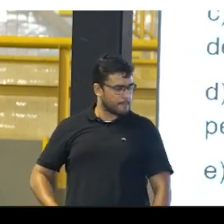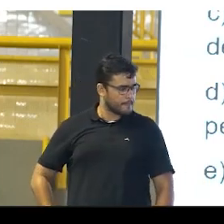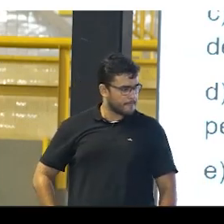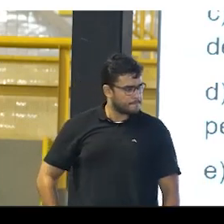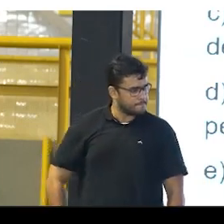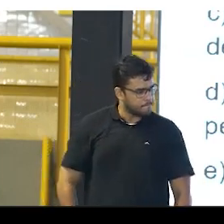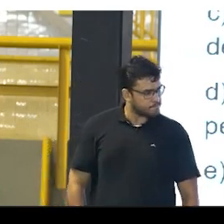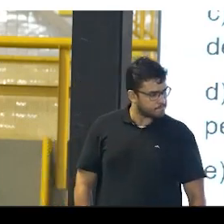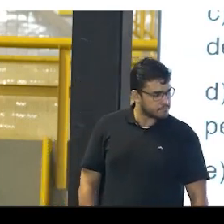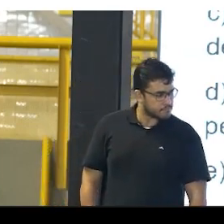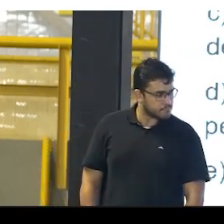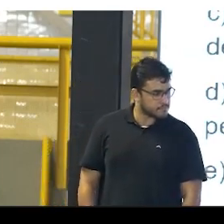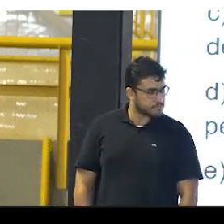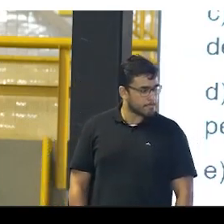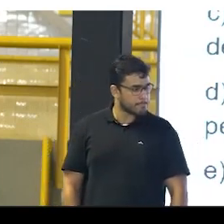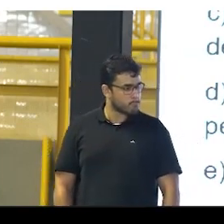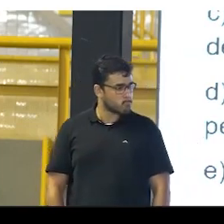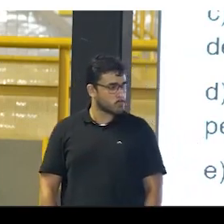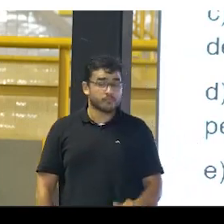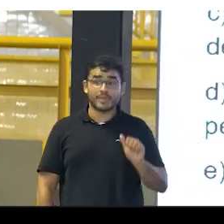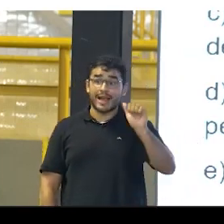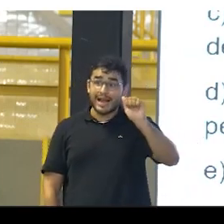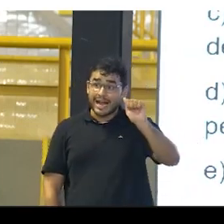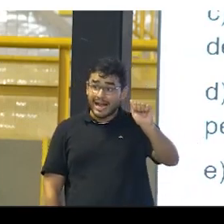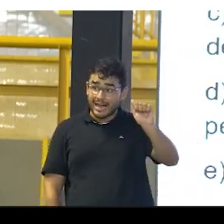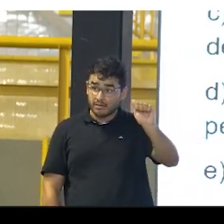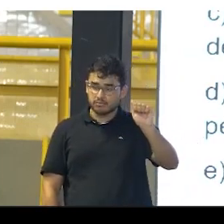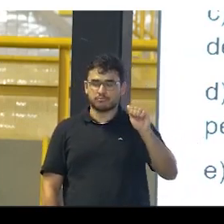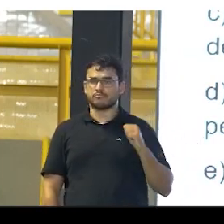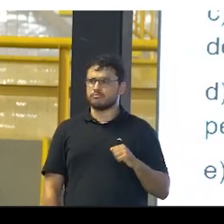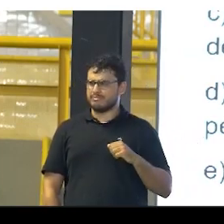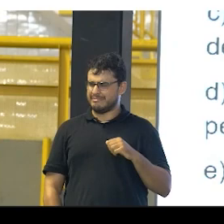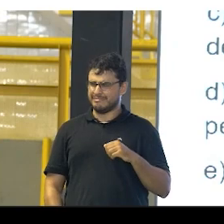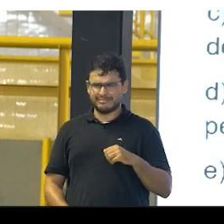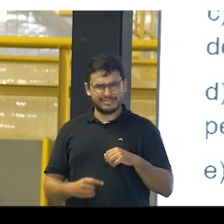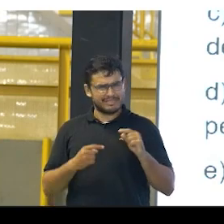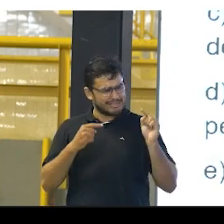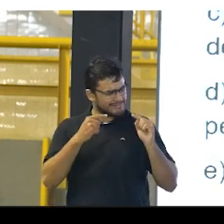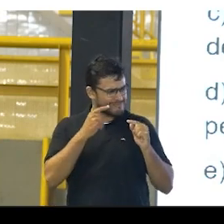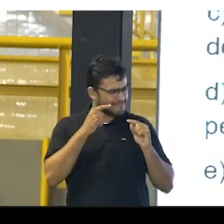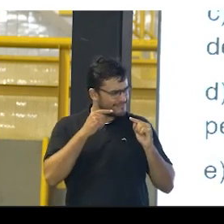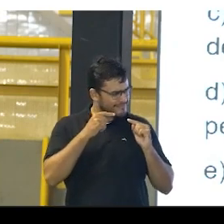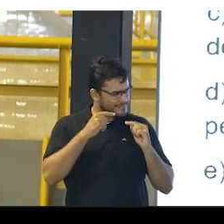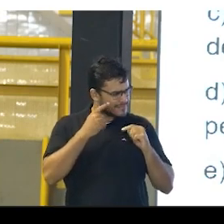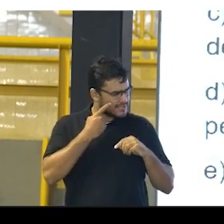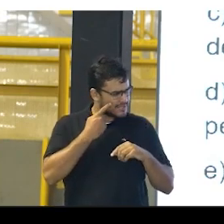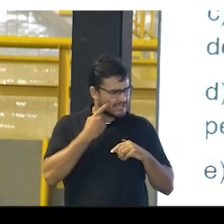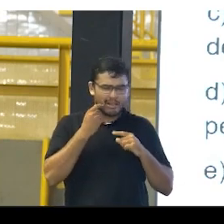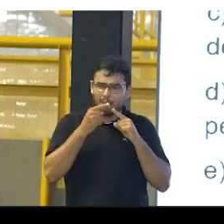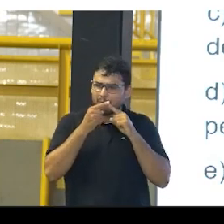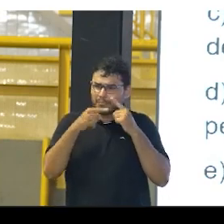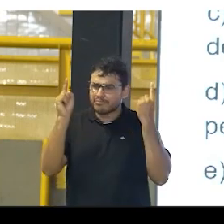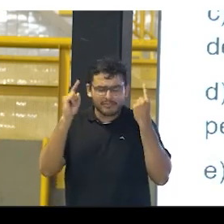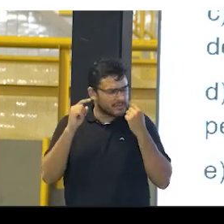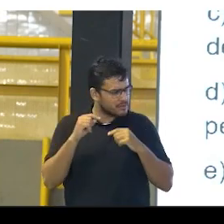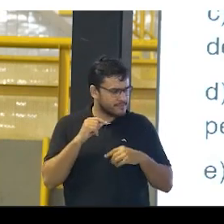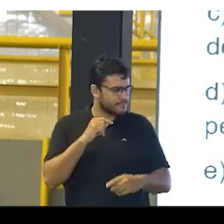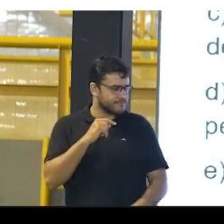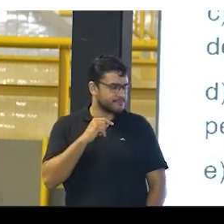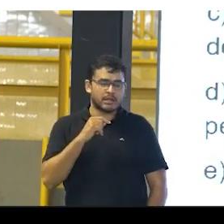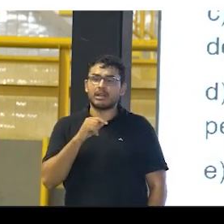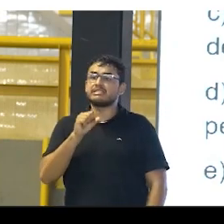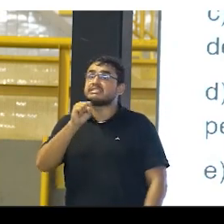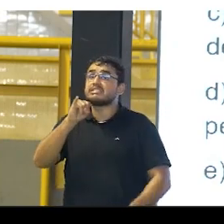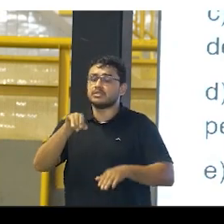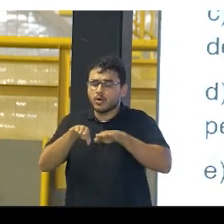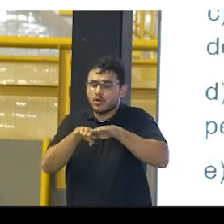das reservas de petróleo. Meu amigo, se a gente for esperar que acabe, imagine o que é que vai